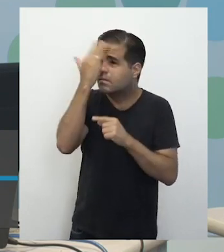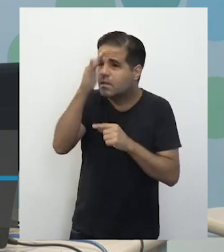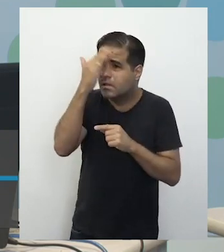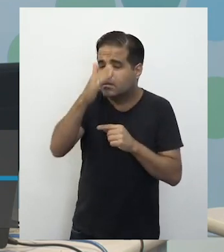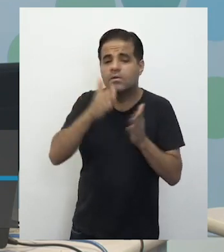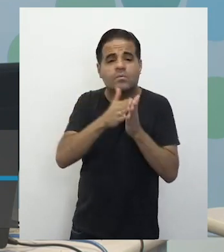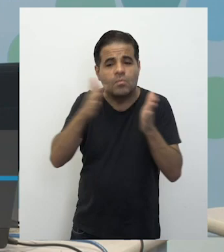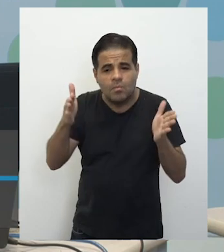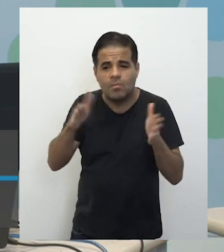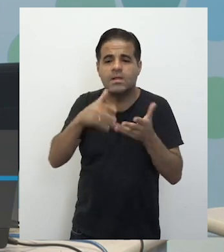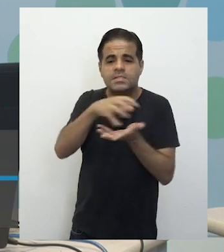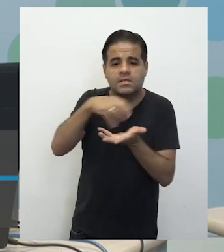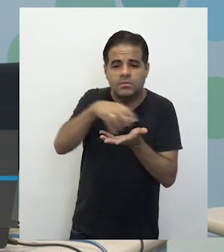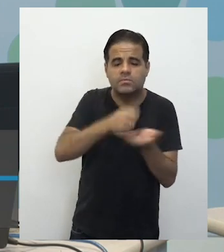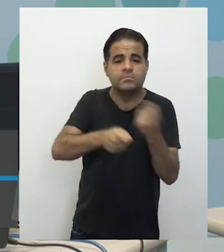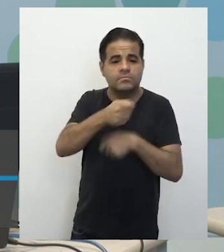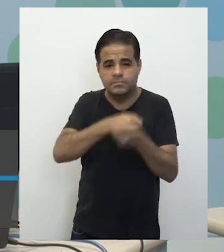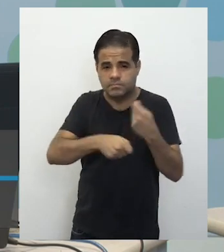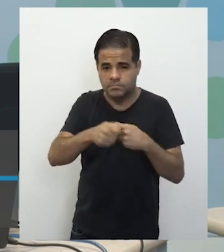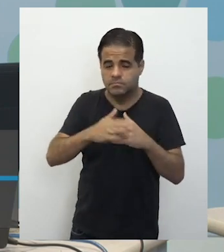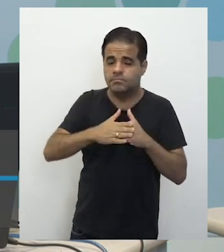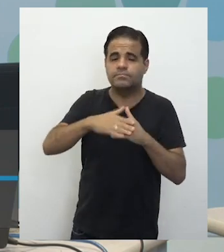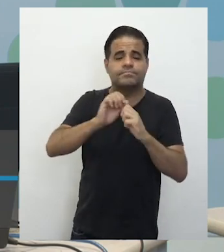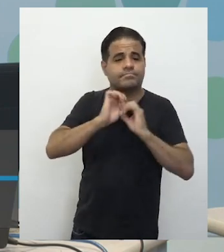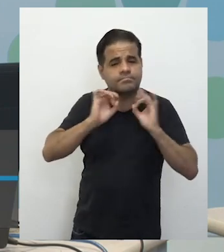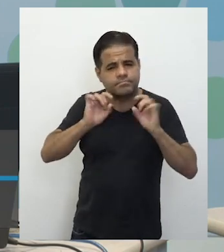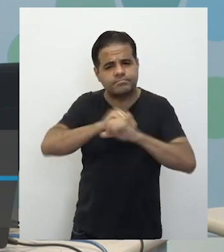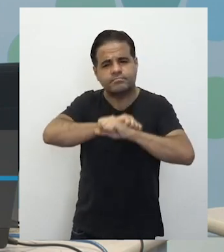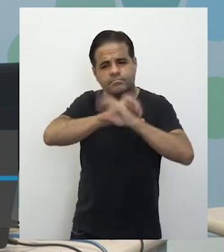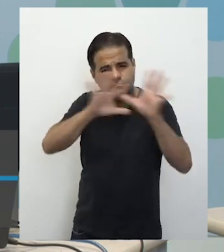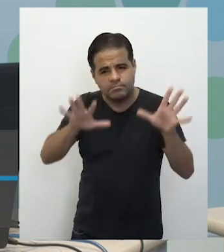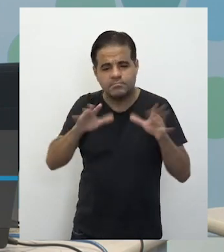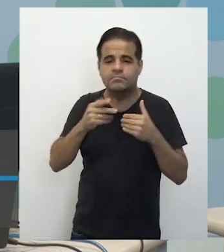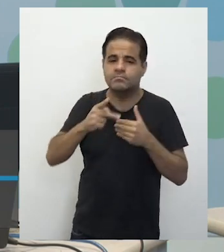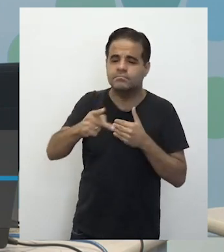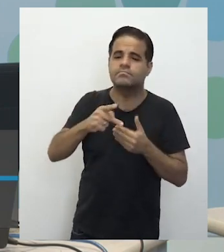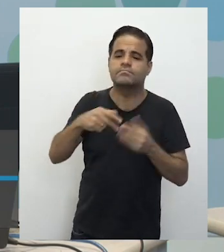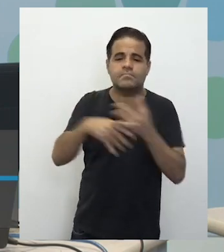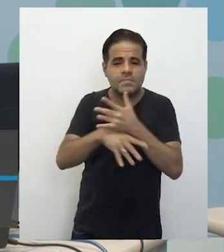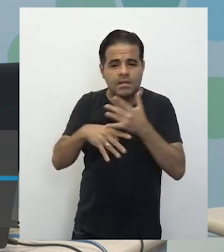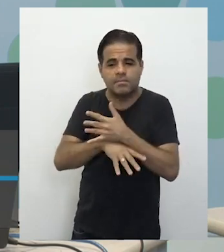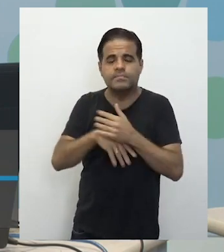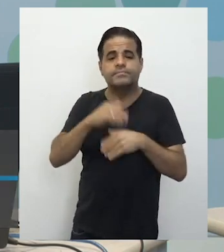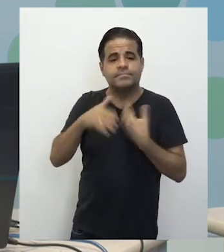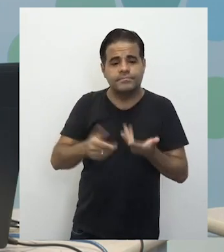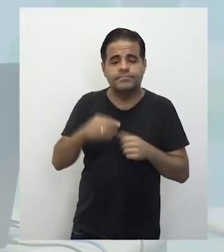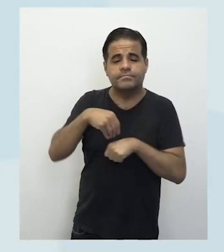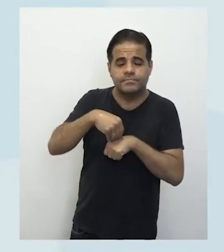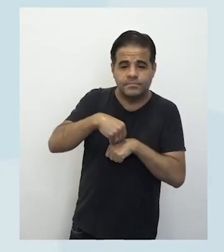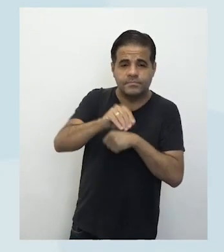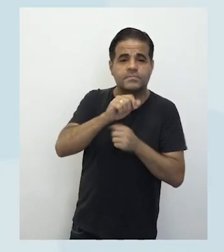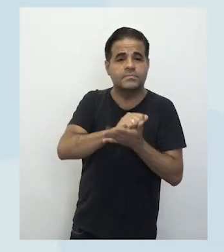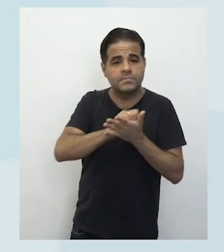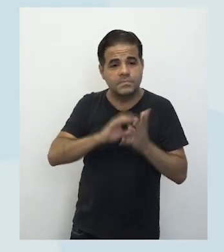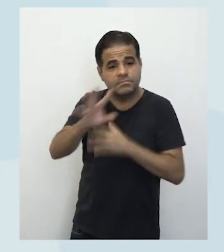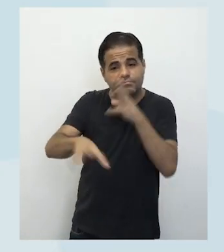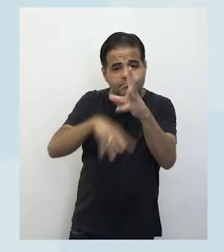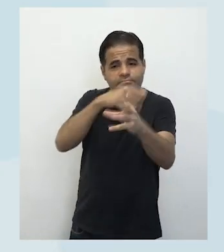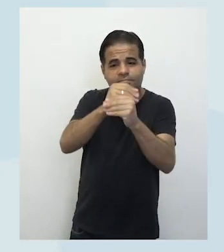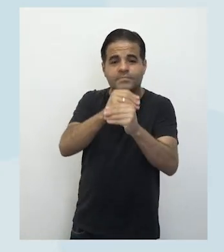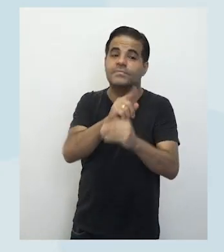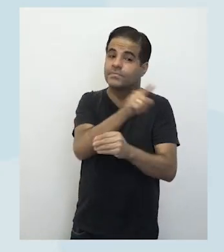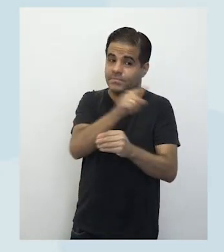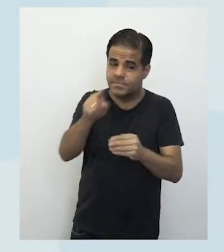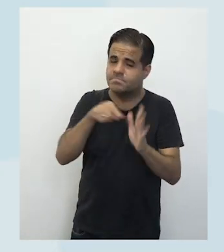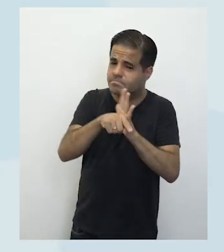compreender quais setores da economia eles são mais expressivos, né, no seu município. E aí fica uma dica de uma atividade complementar para